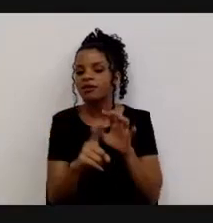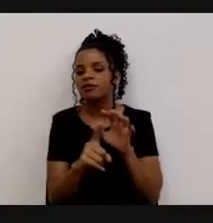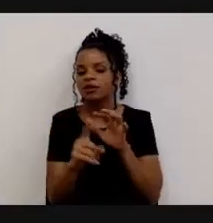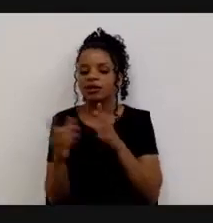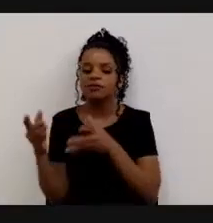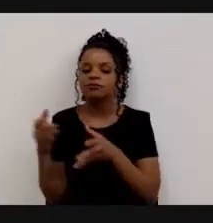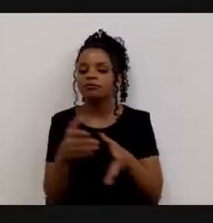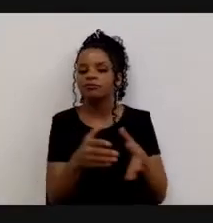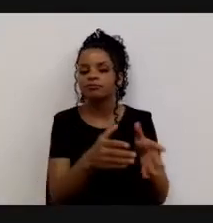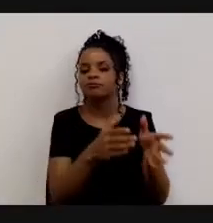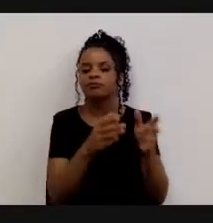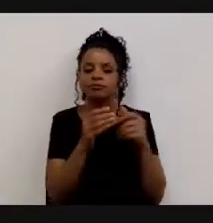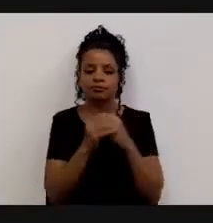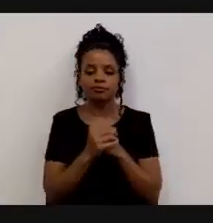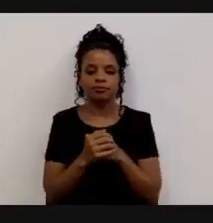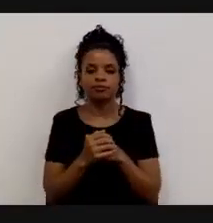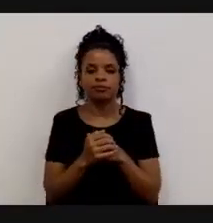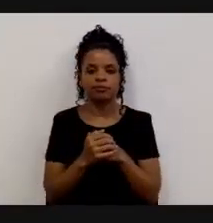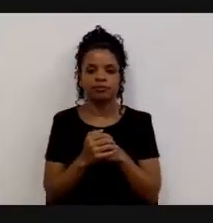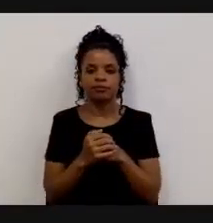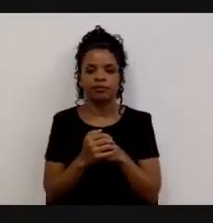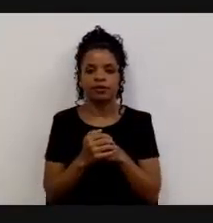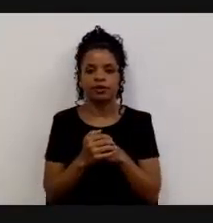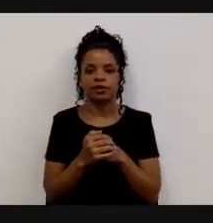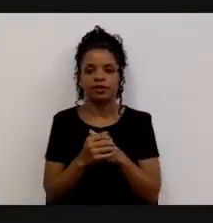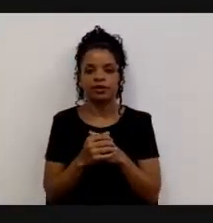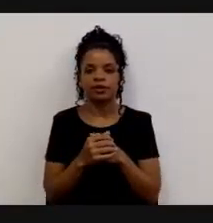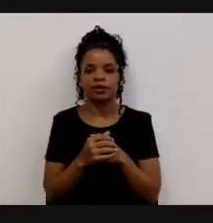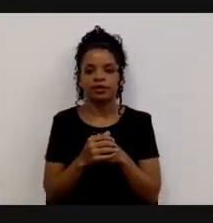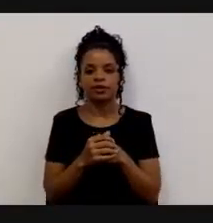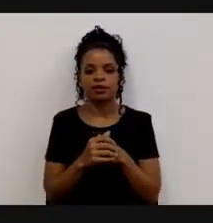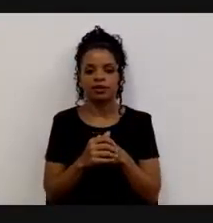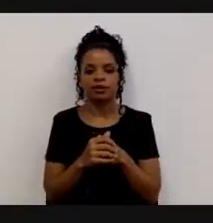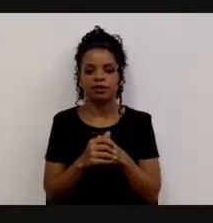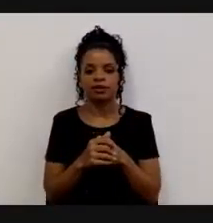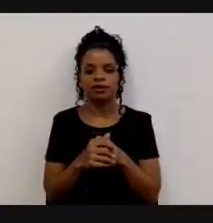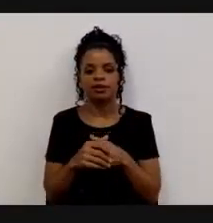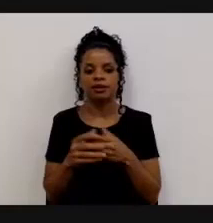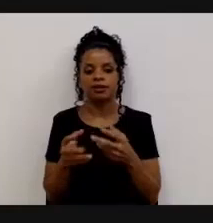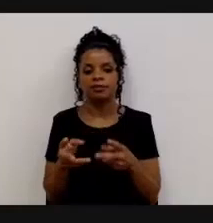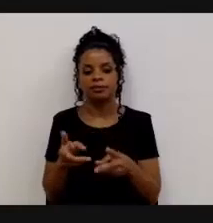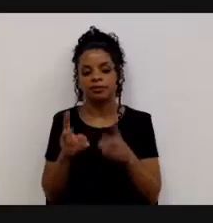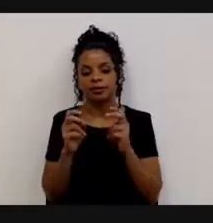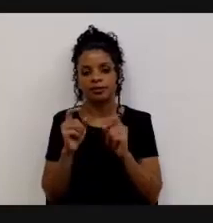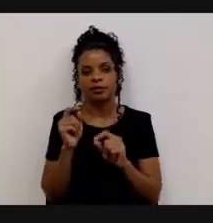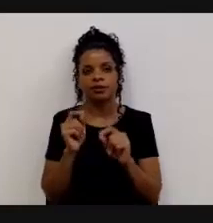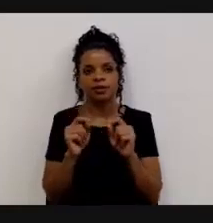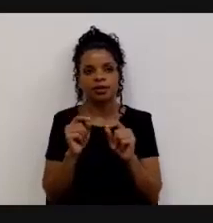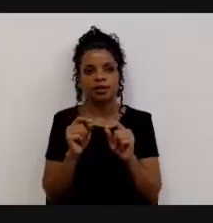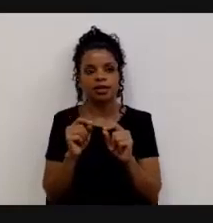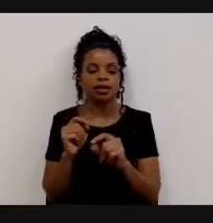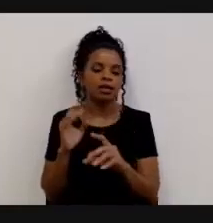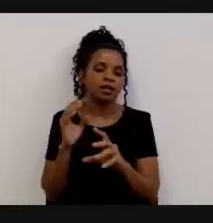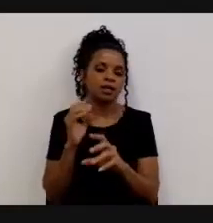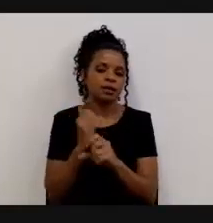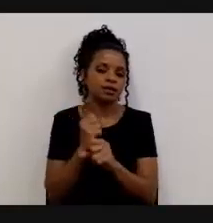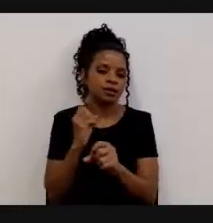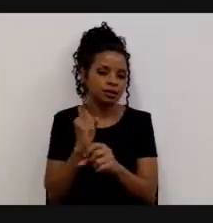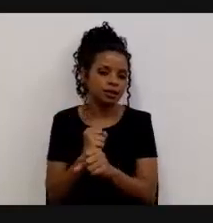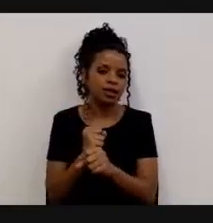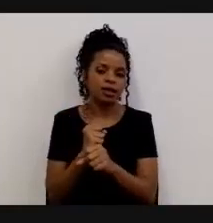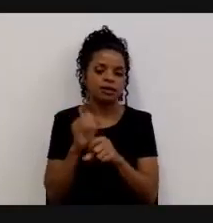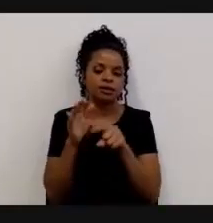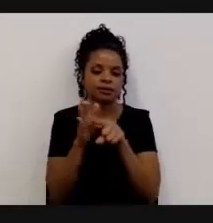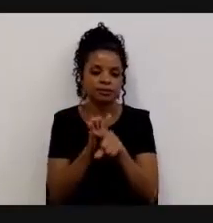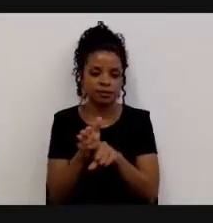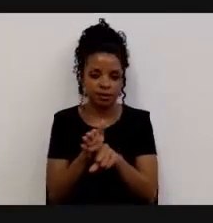isso. Então, o que ficou claro é que, pelos dados, pela pesquisa bibliográfica,